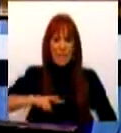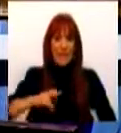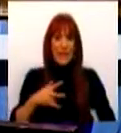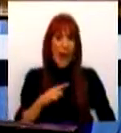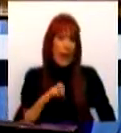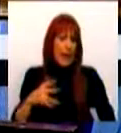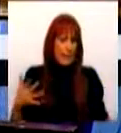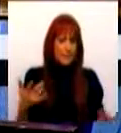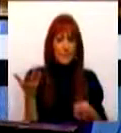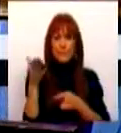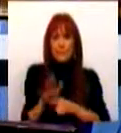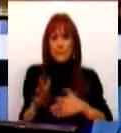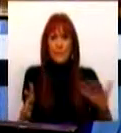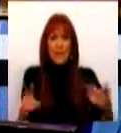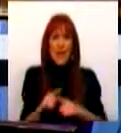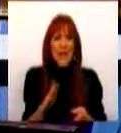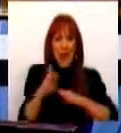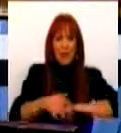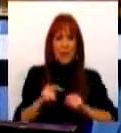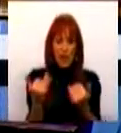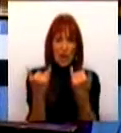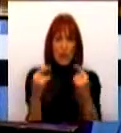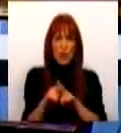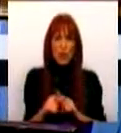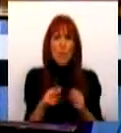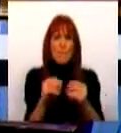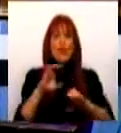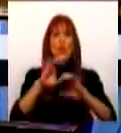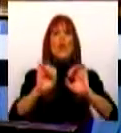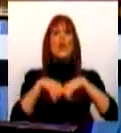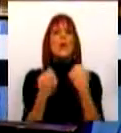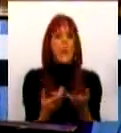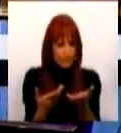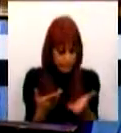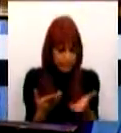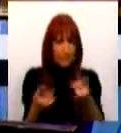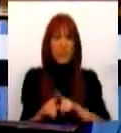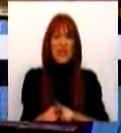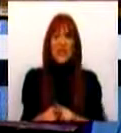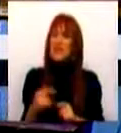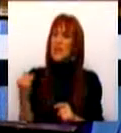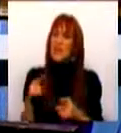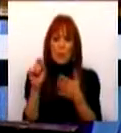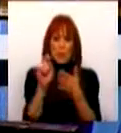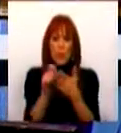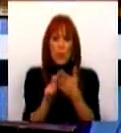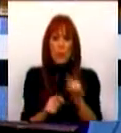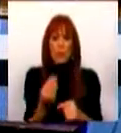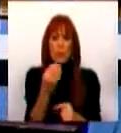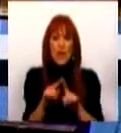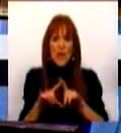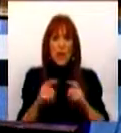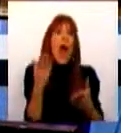Mediterrânica, nomeadamente através da informação nos meios de comunicação social, das indicações alimentares das